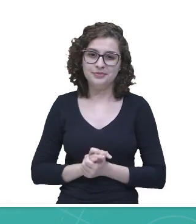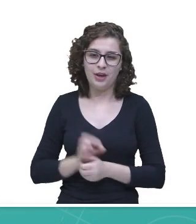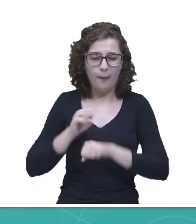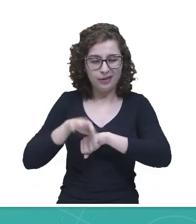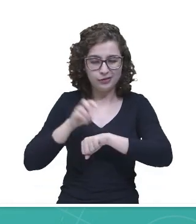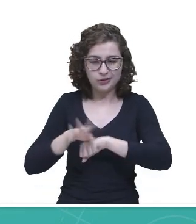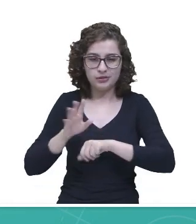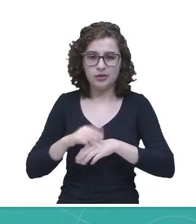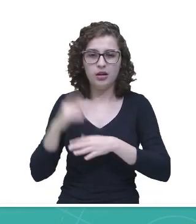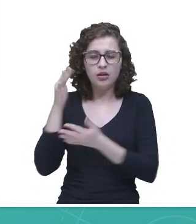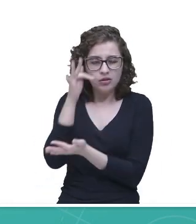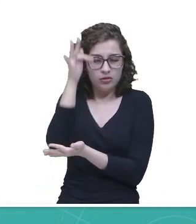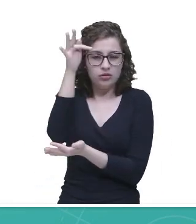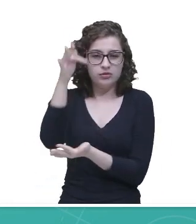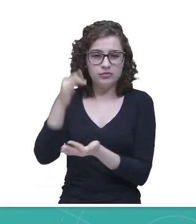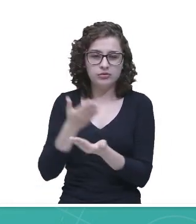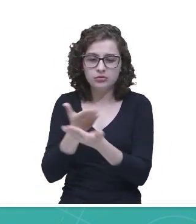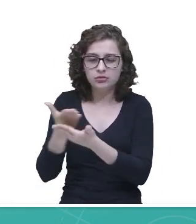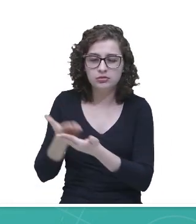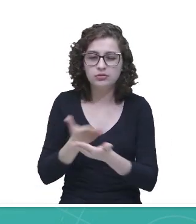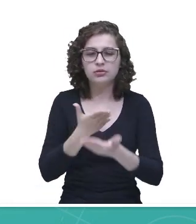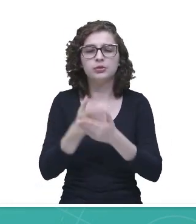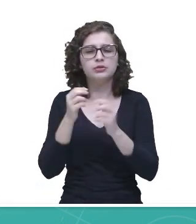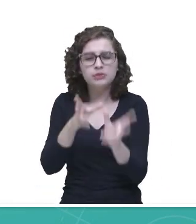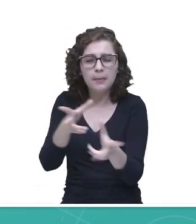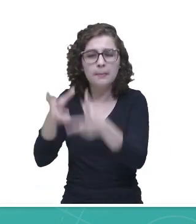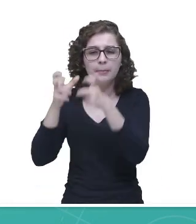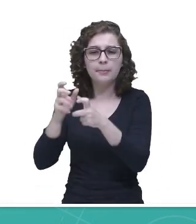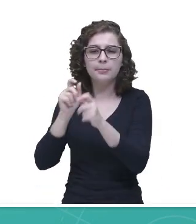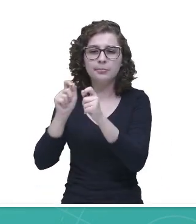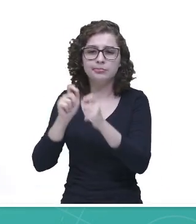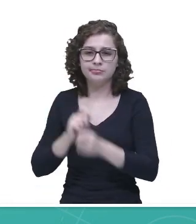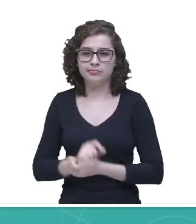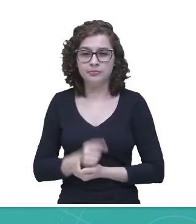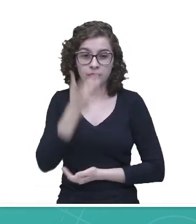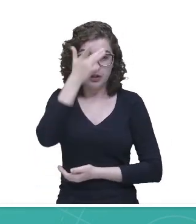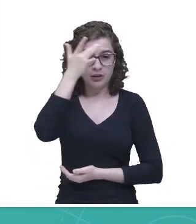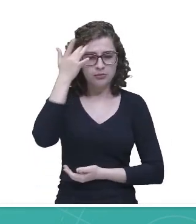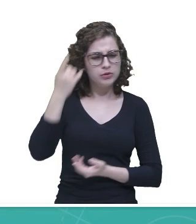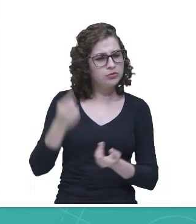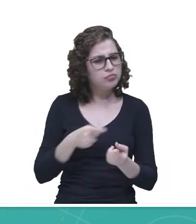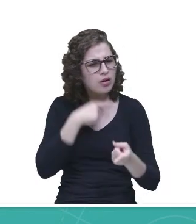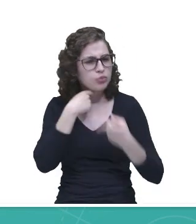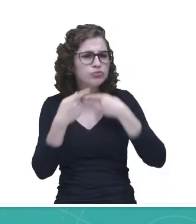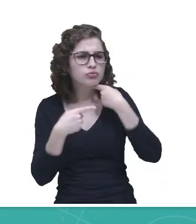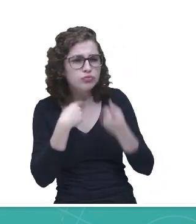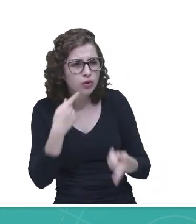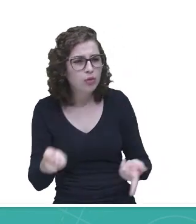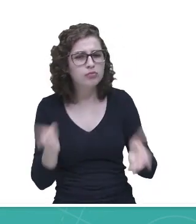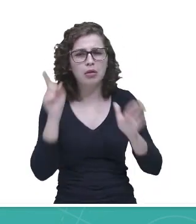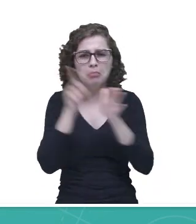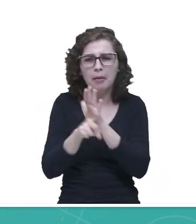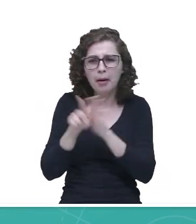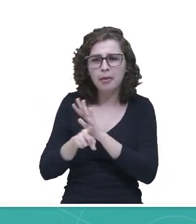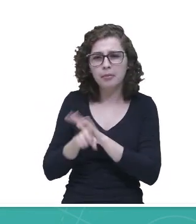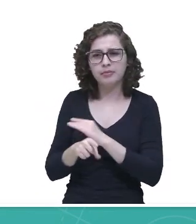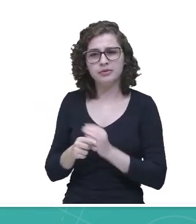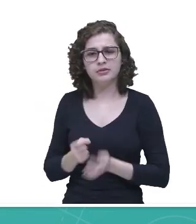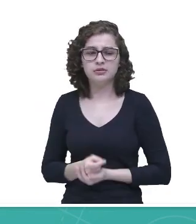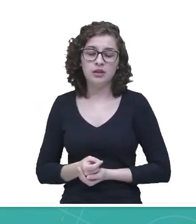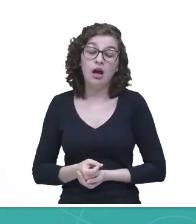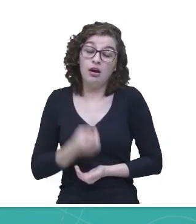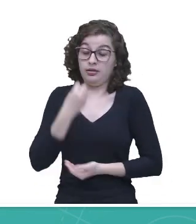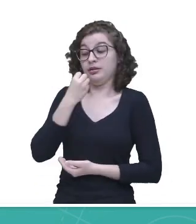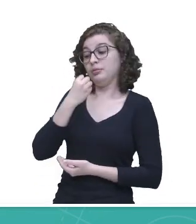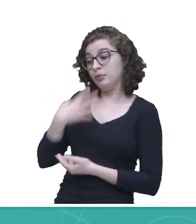nossos conteúdos, vocês vão perceber que as pessoas vão começar a questionar. Ah, professora, ainda bem, porque eu ia ficar chateada de saber aí